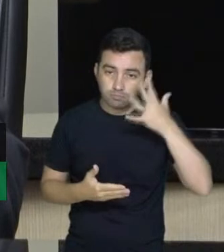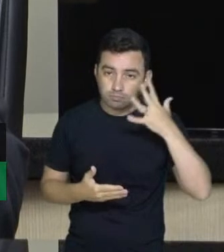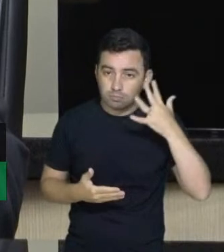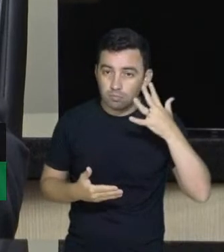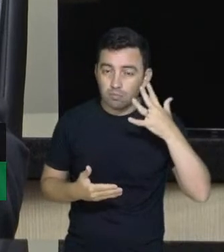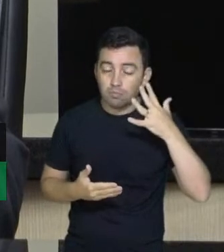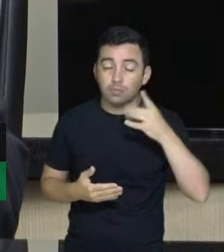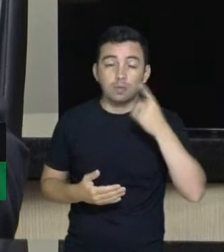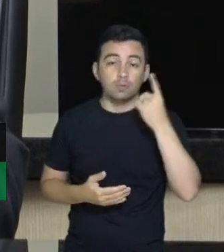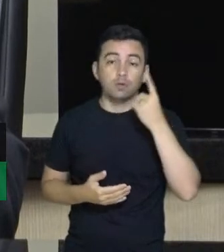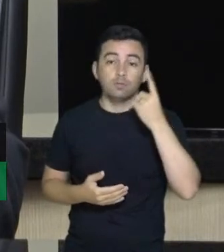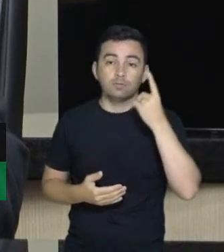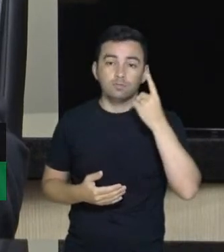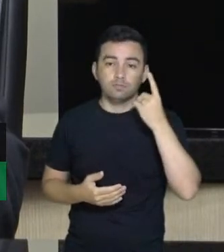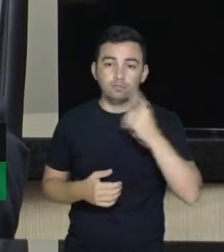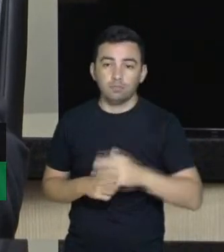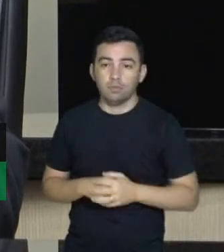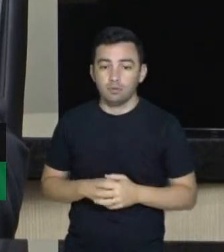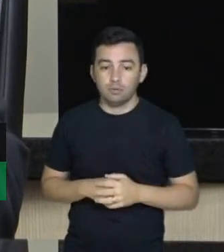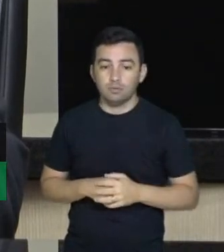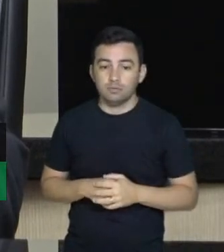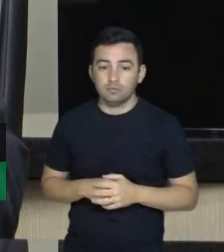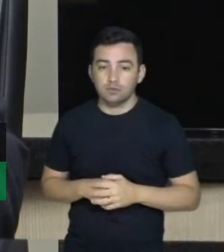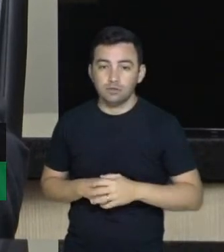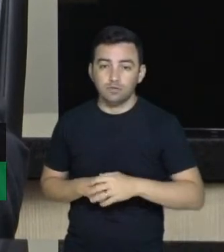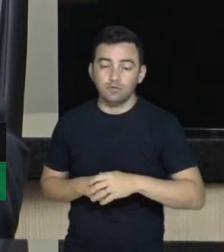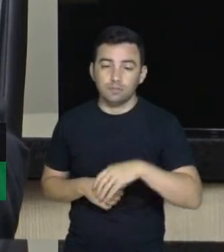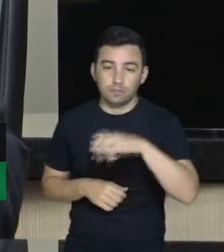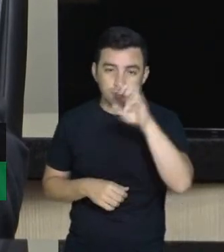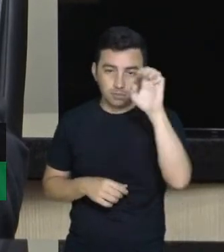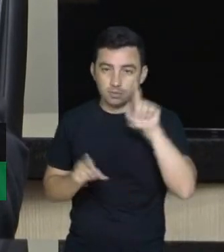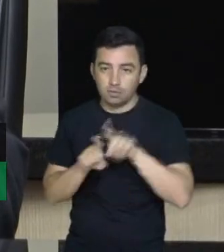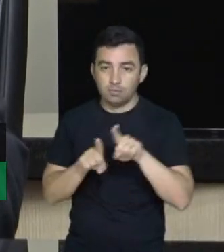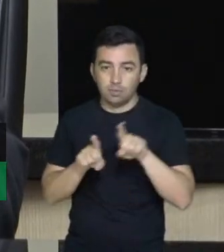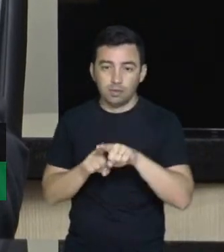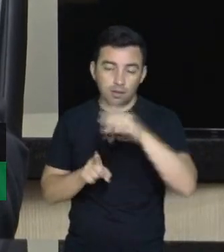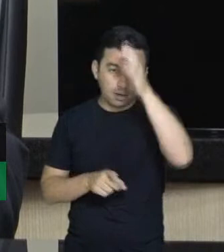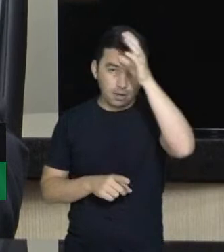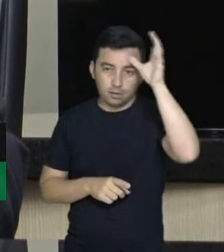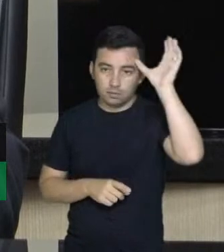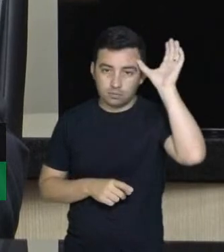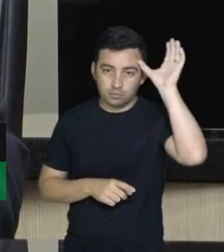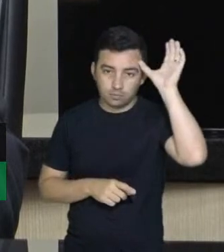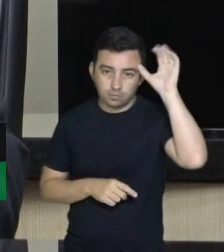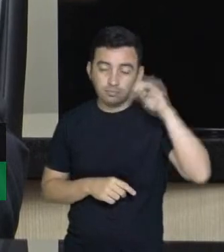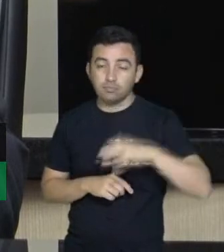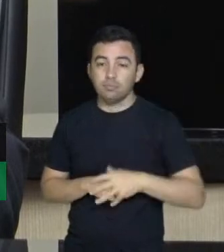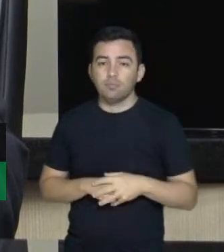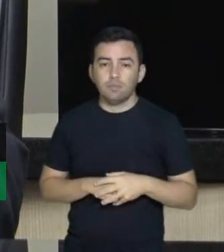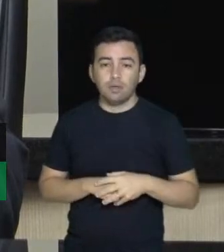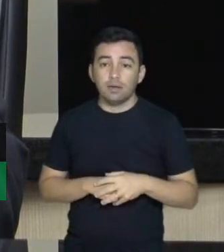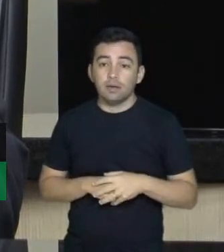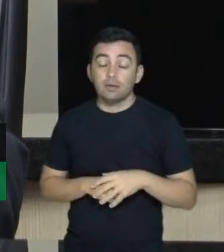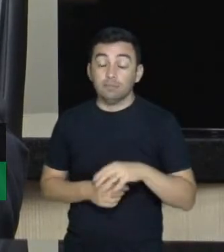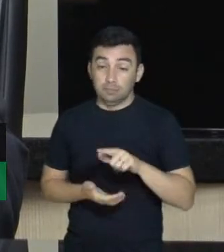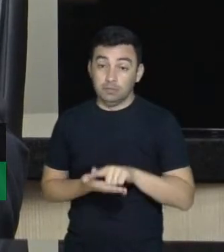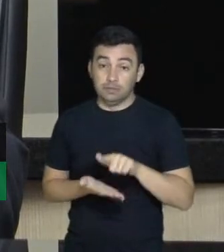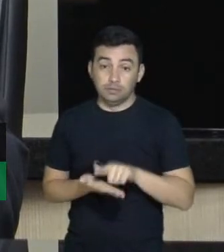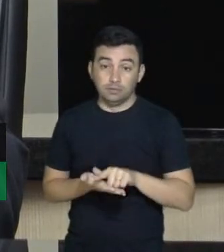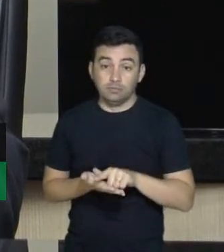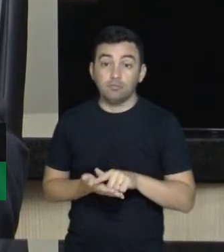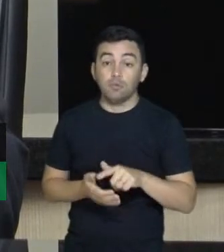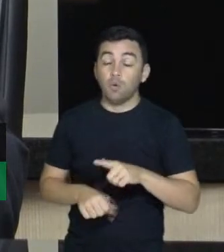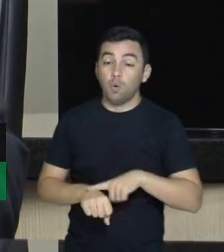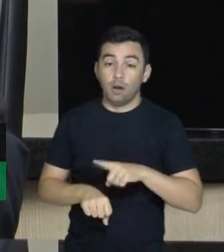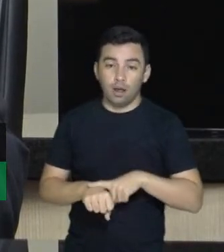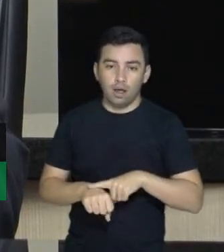deputados Emerson Stein e Carlos Humberto. Grande expediente. Neste horário destinado